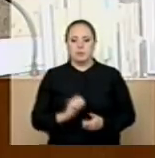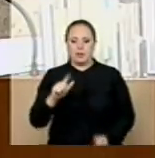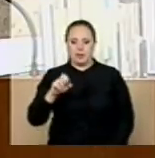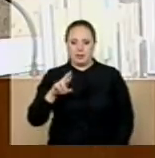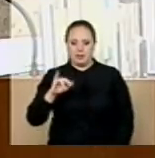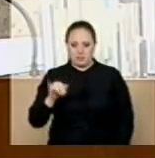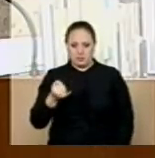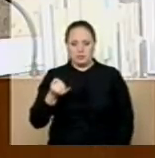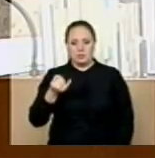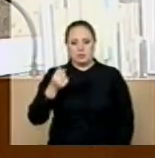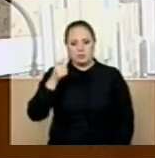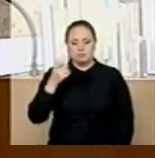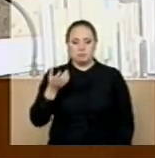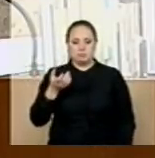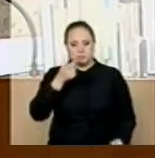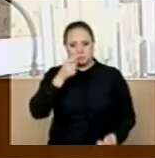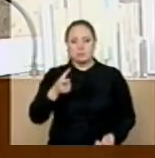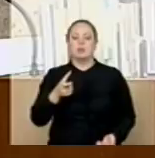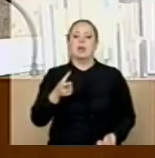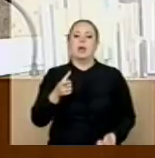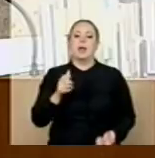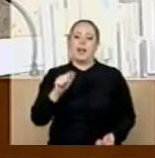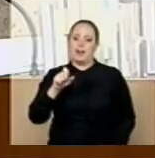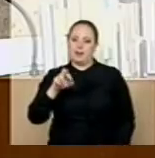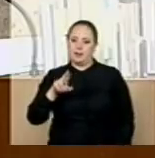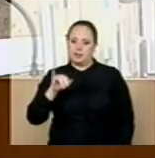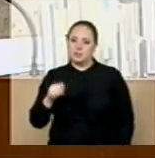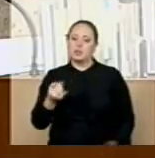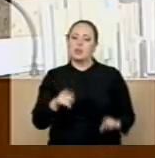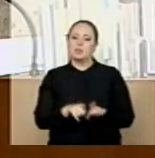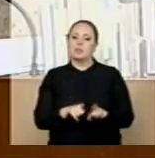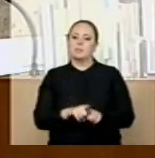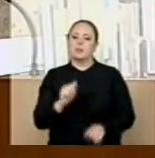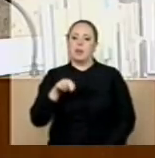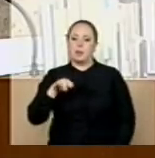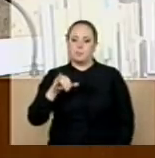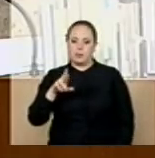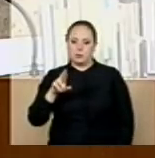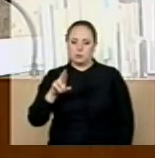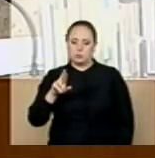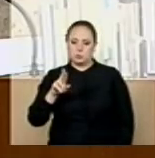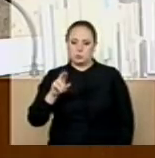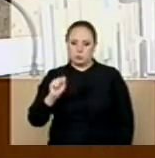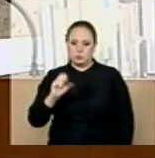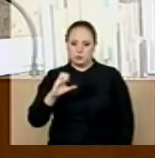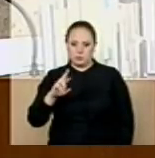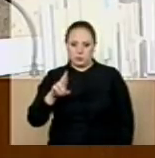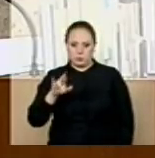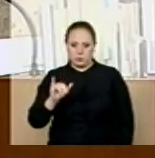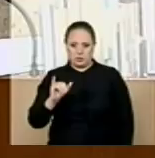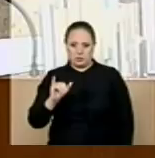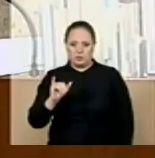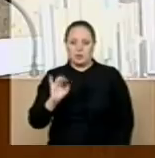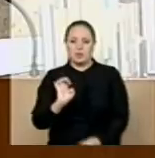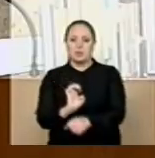interessado Assembleia Legislativa do Estado do Rio e Amicus Curia, União Nacional dos Legisladores e Legislativos